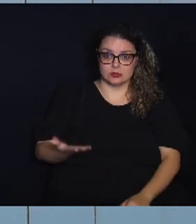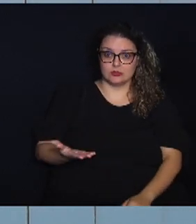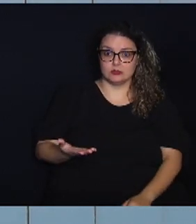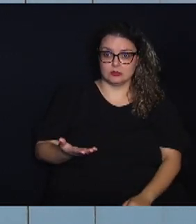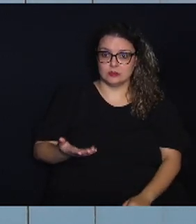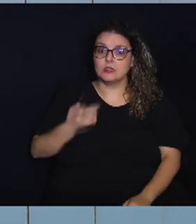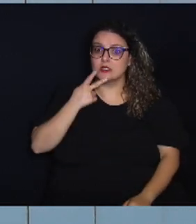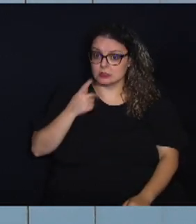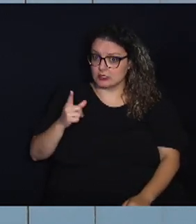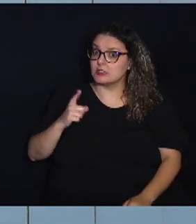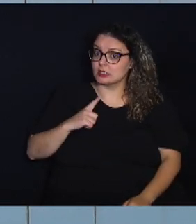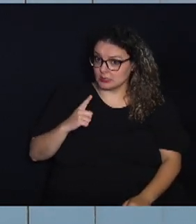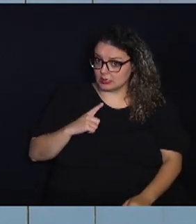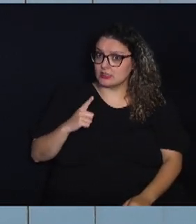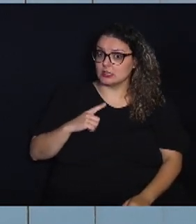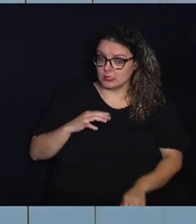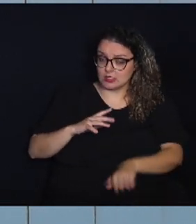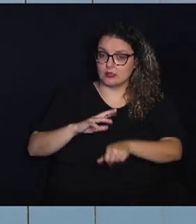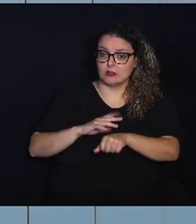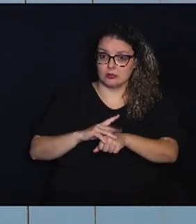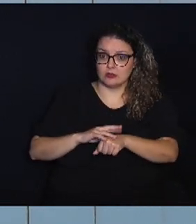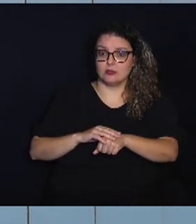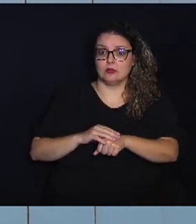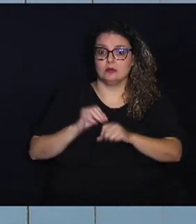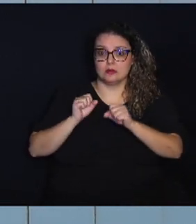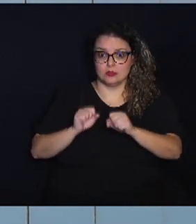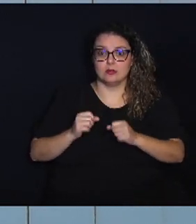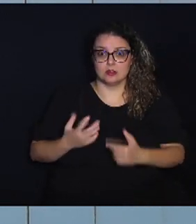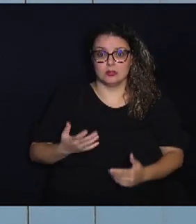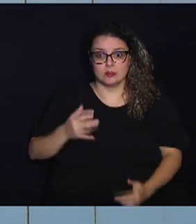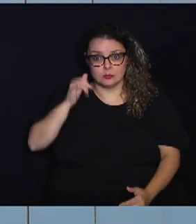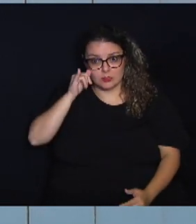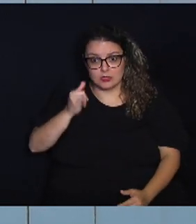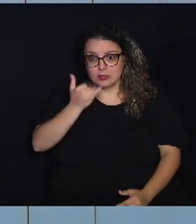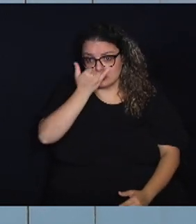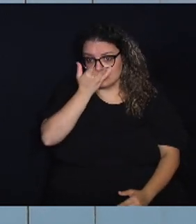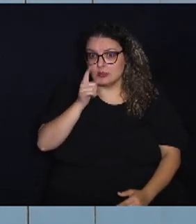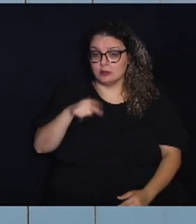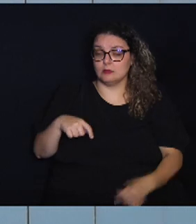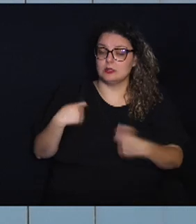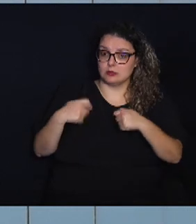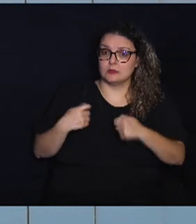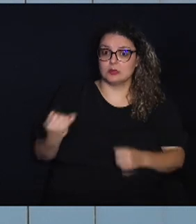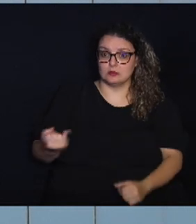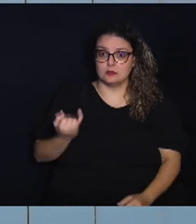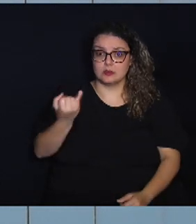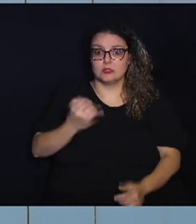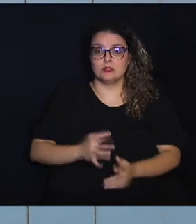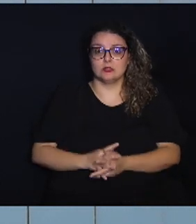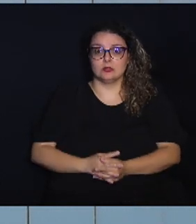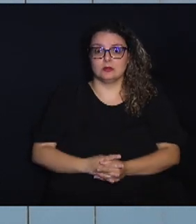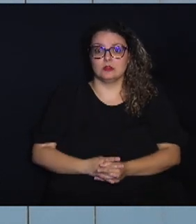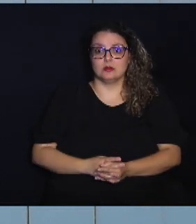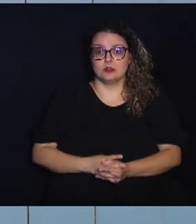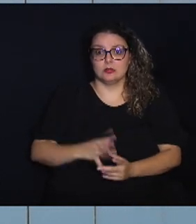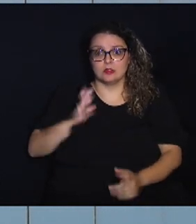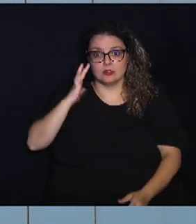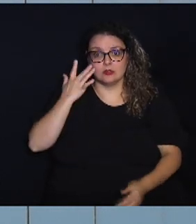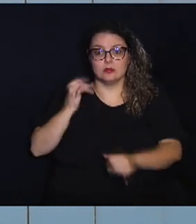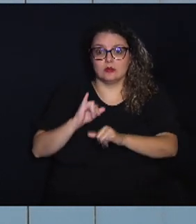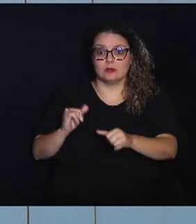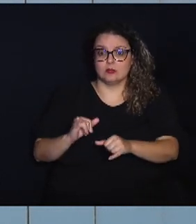ainda existe. Sim. E que se pudesse prevenir, é necessário, é importante. Eu acho que uma campanha a